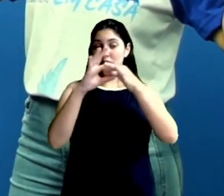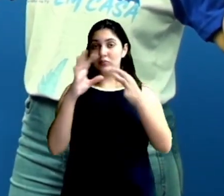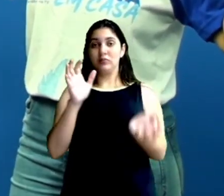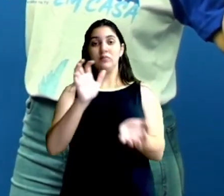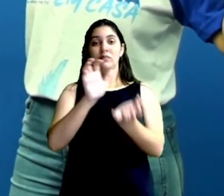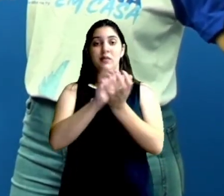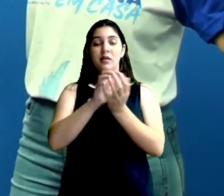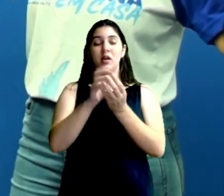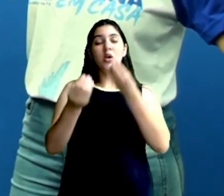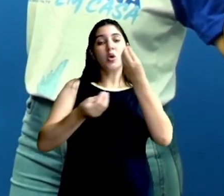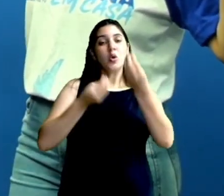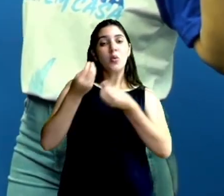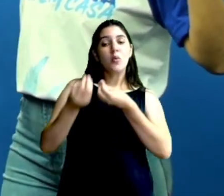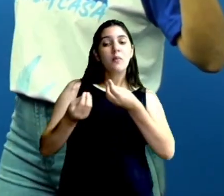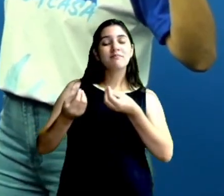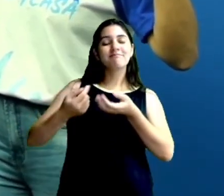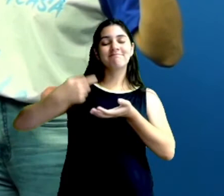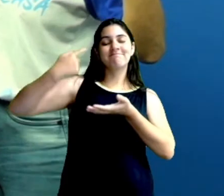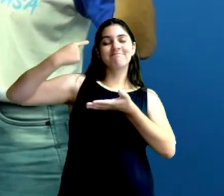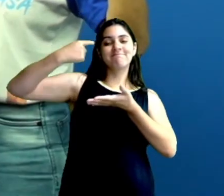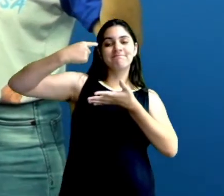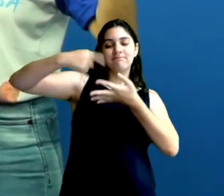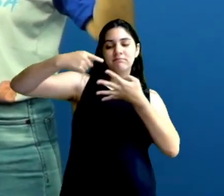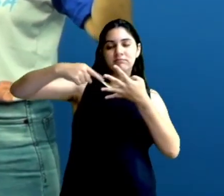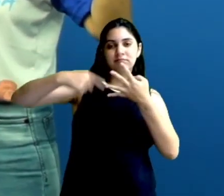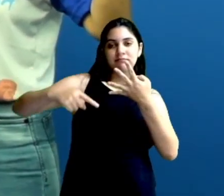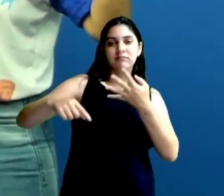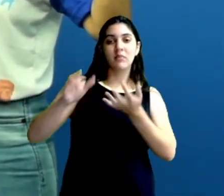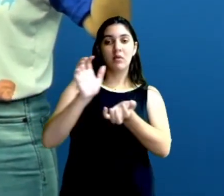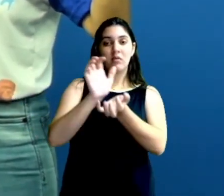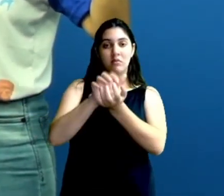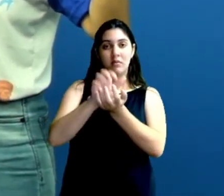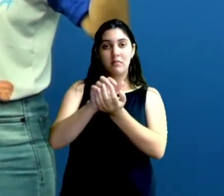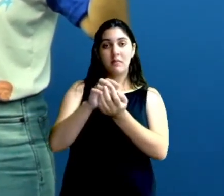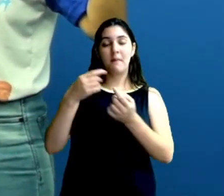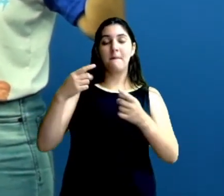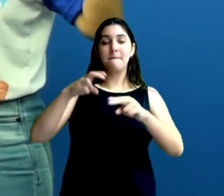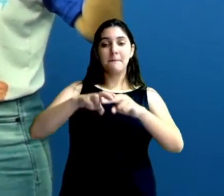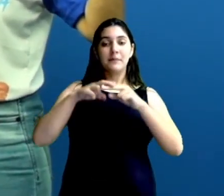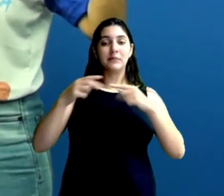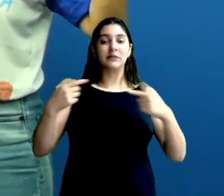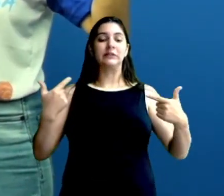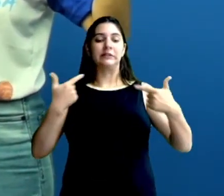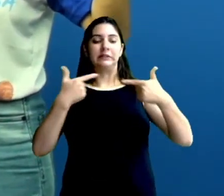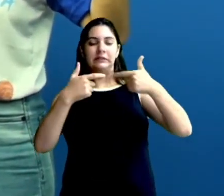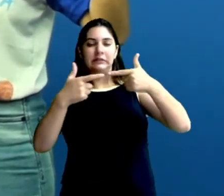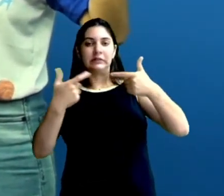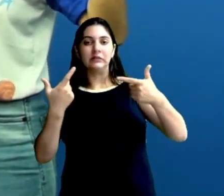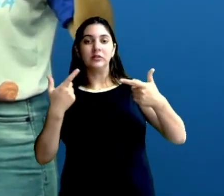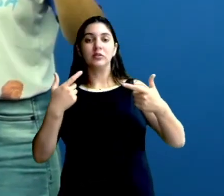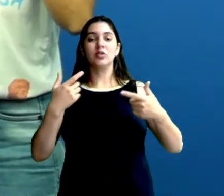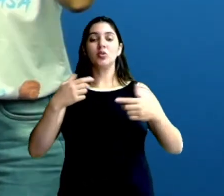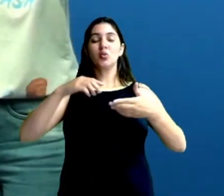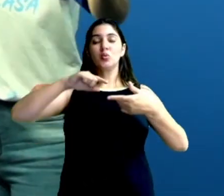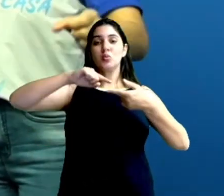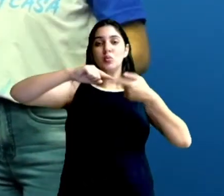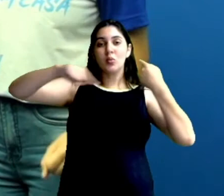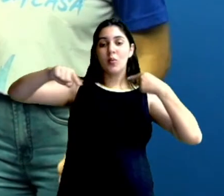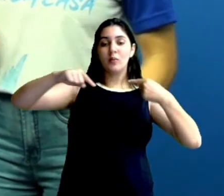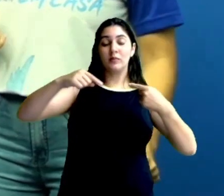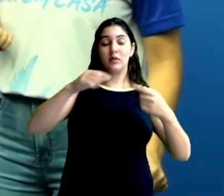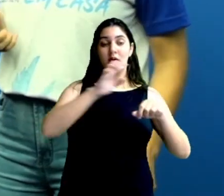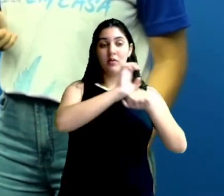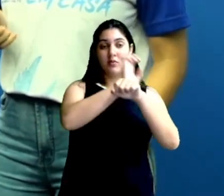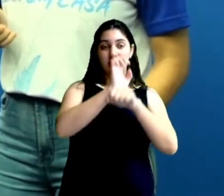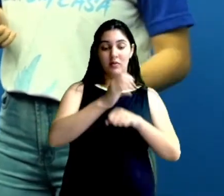E uma forma de punir o estado de Pernambuco pelas revoltas que ele desencadeou contra o estado português foi